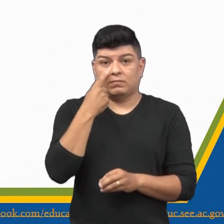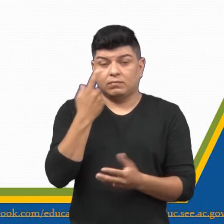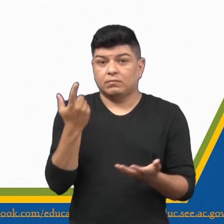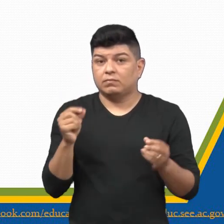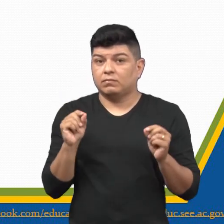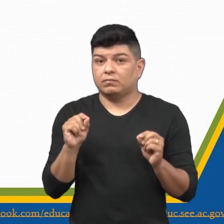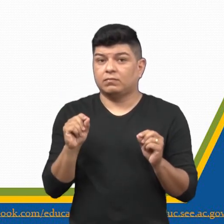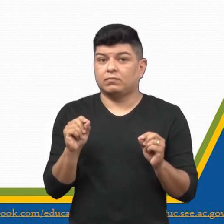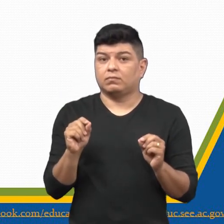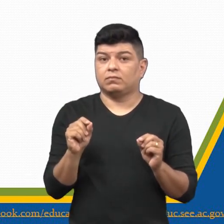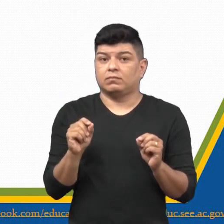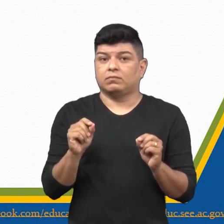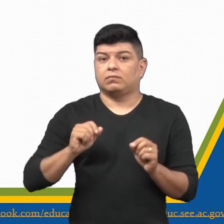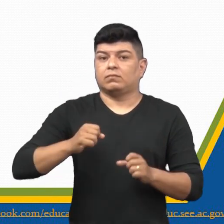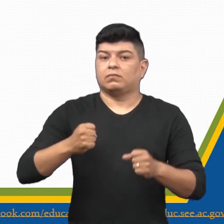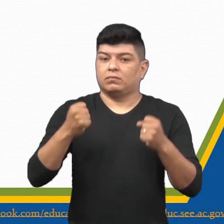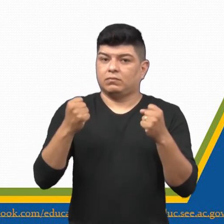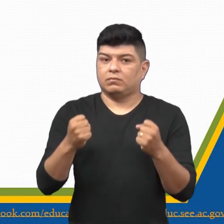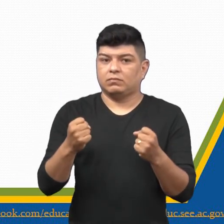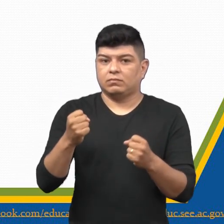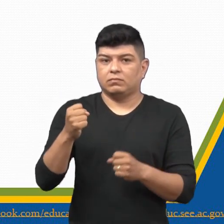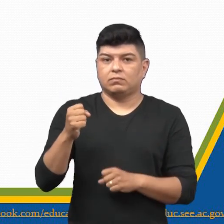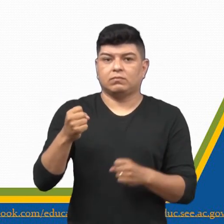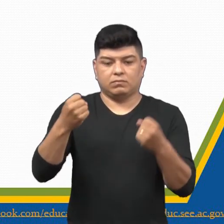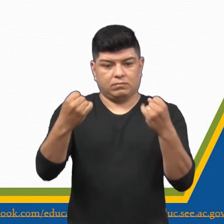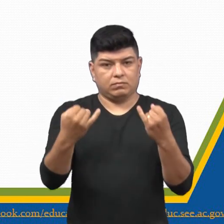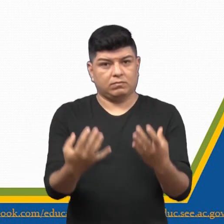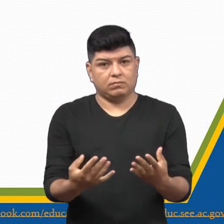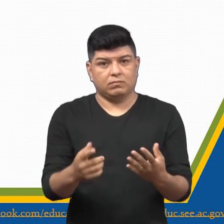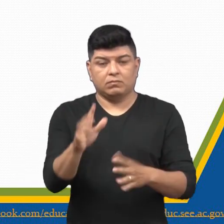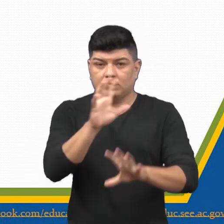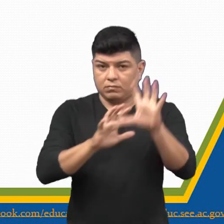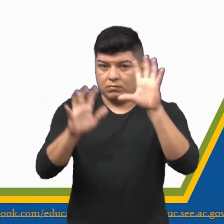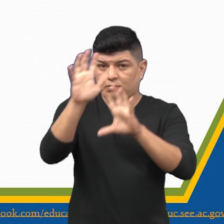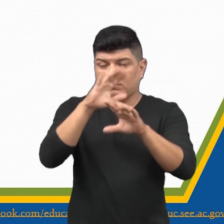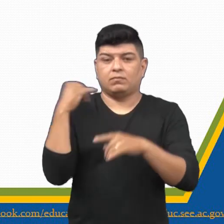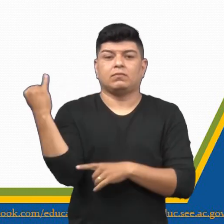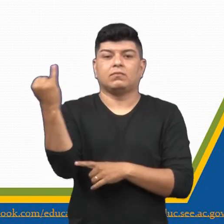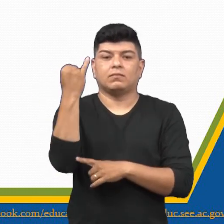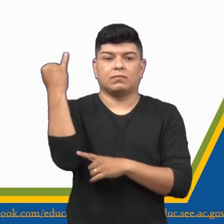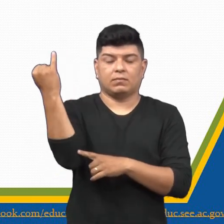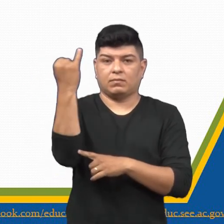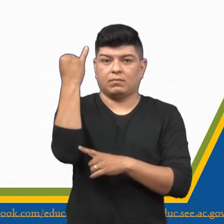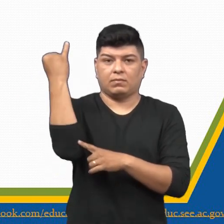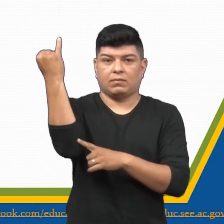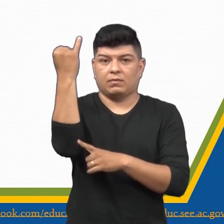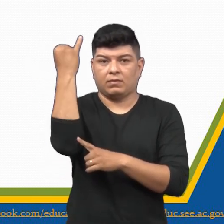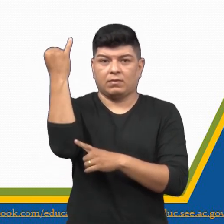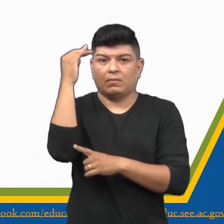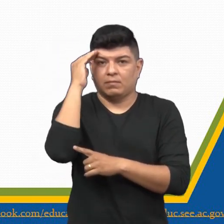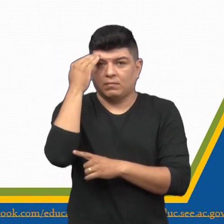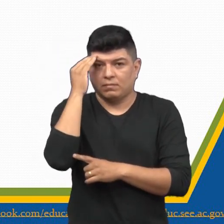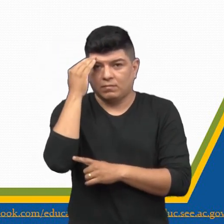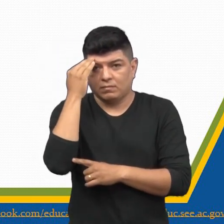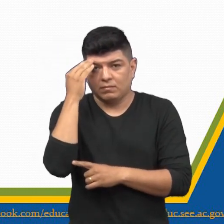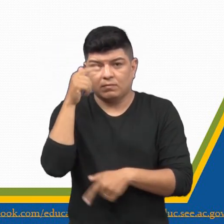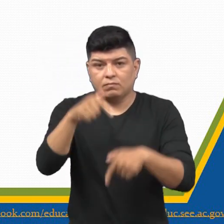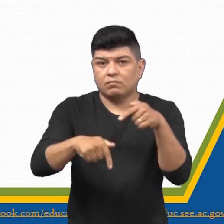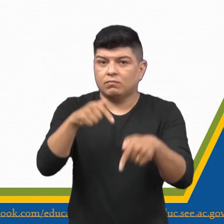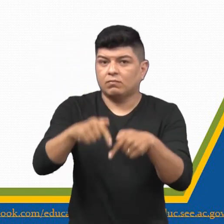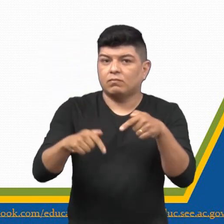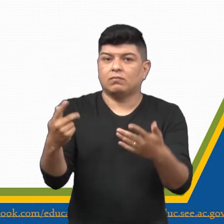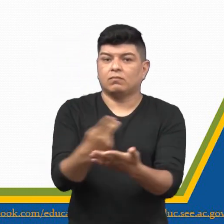teórico, podemos dizer que o entendimento do papel dos gases foi e é muito importante para a compreensão das reações